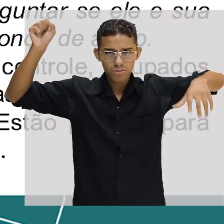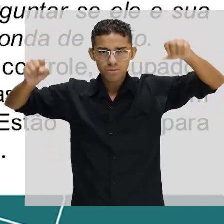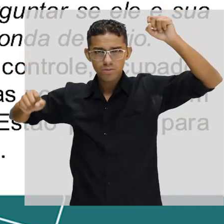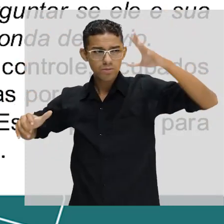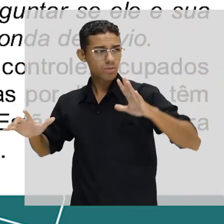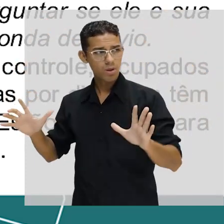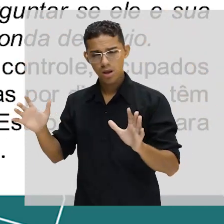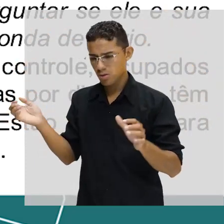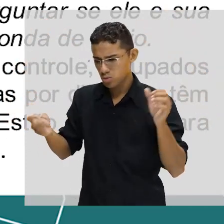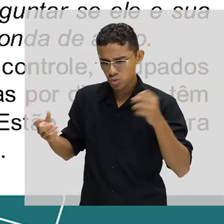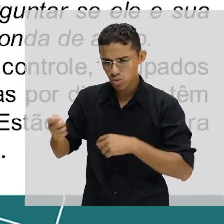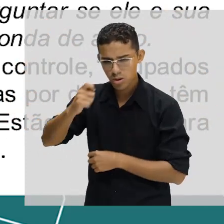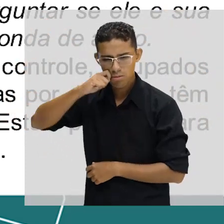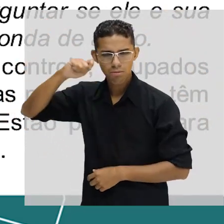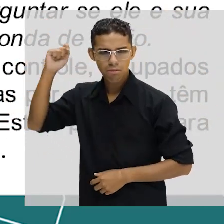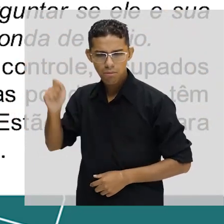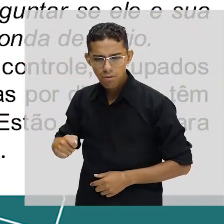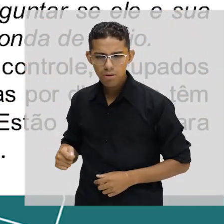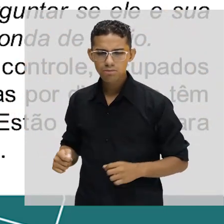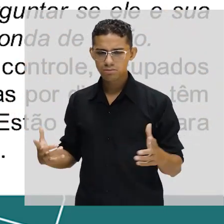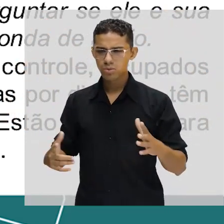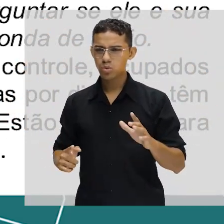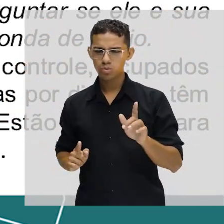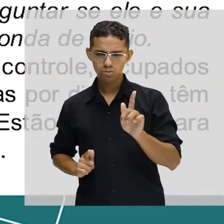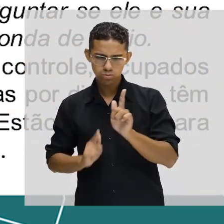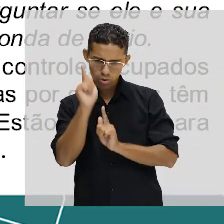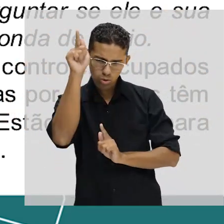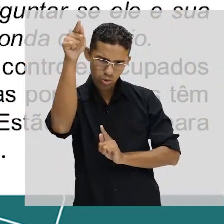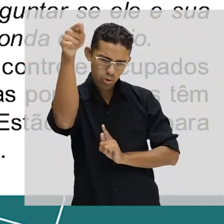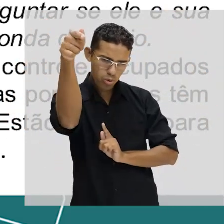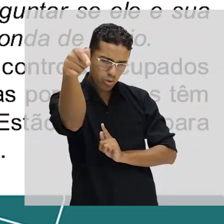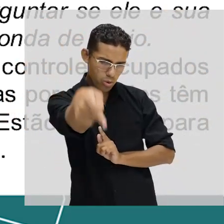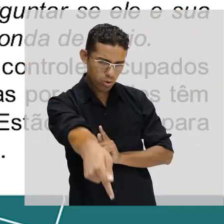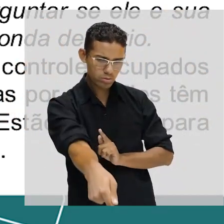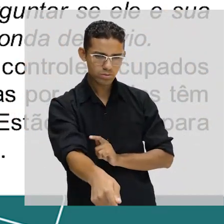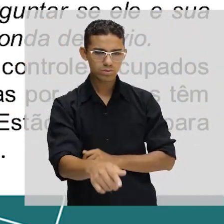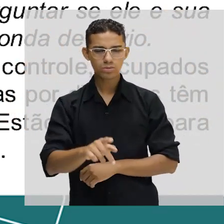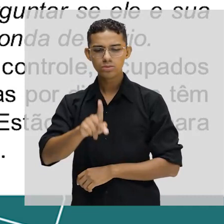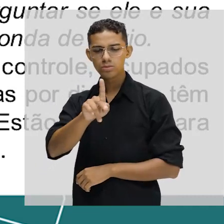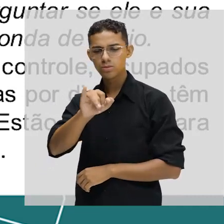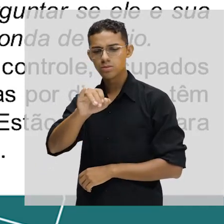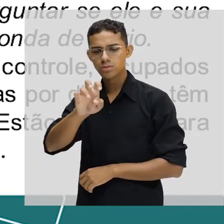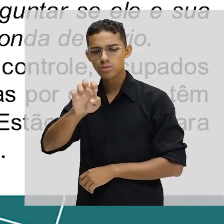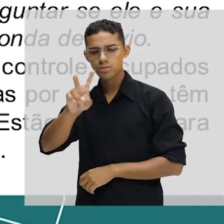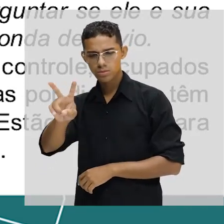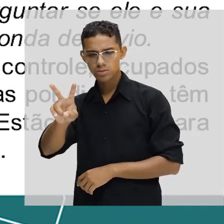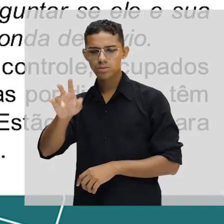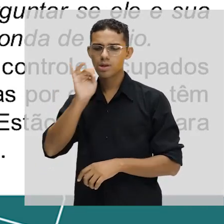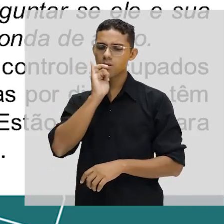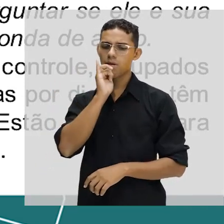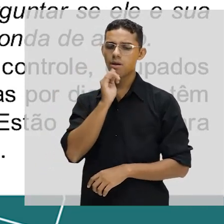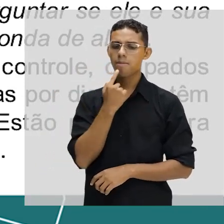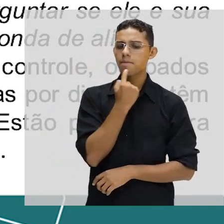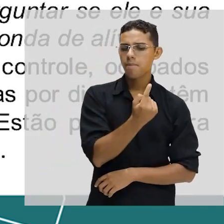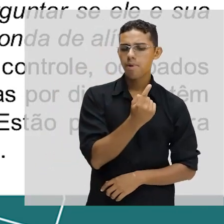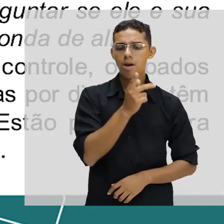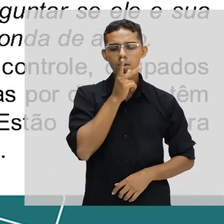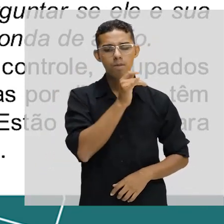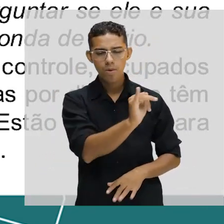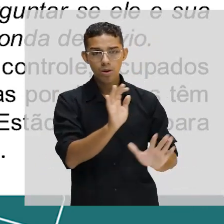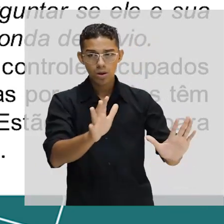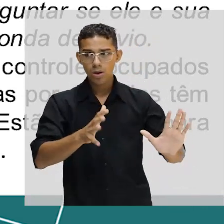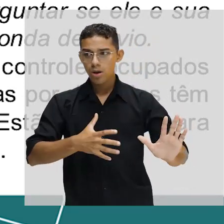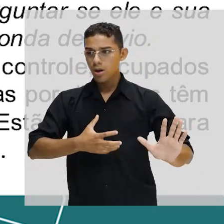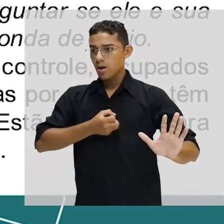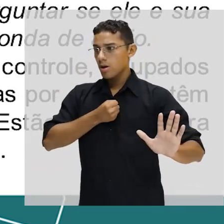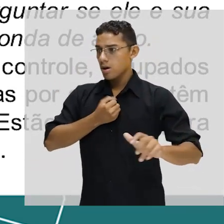com relatos de grandes ataques com foguetes em Kiev, perto de onde meu pai mora. Levei 10 minutos para tomar